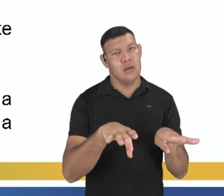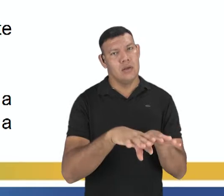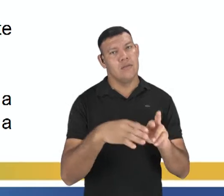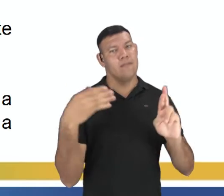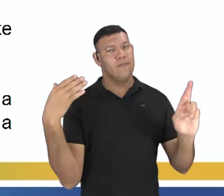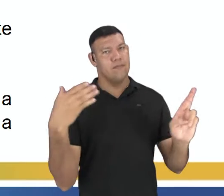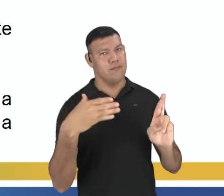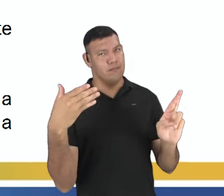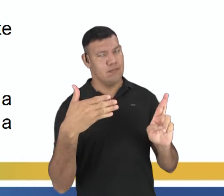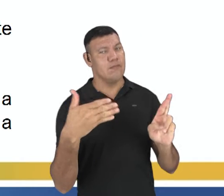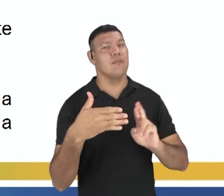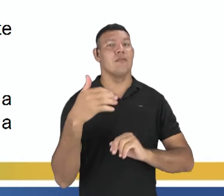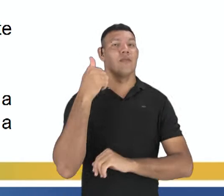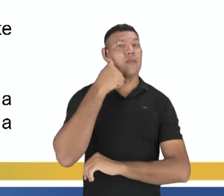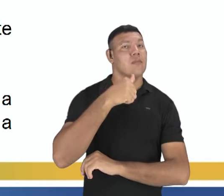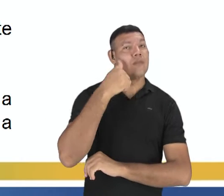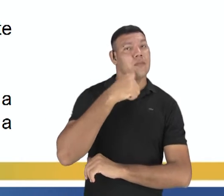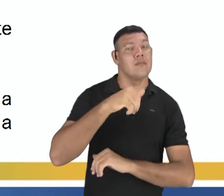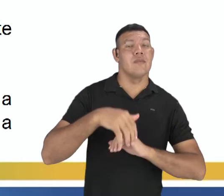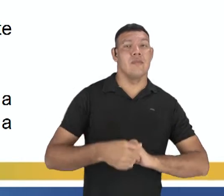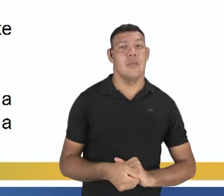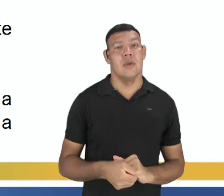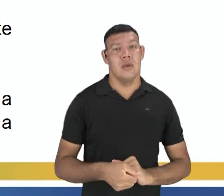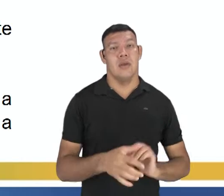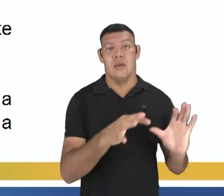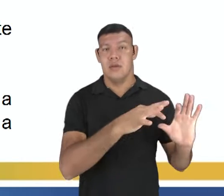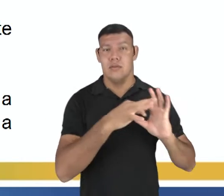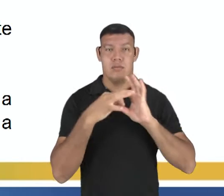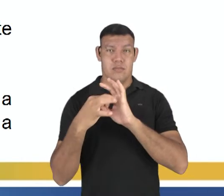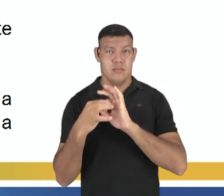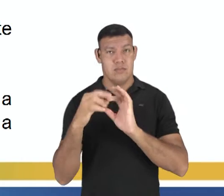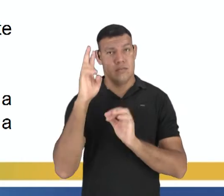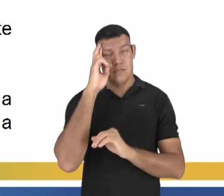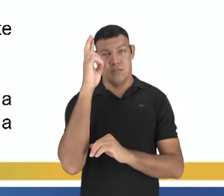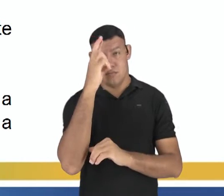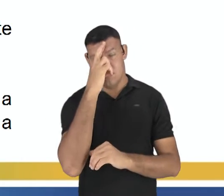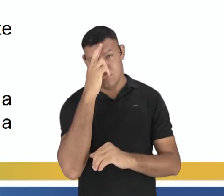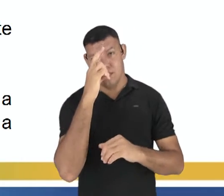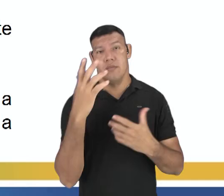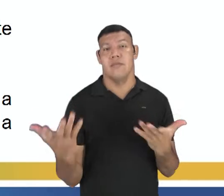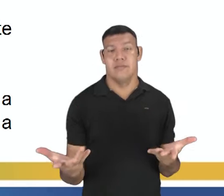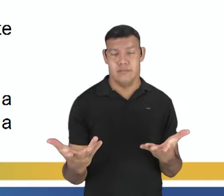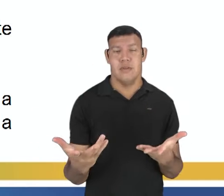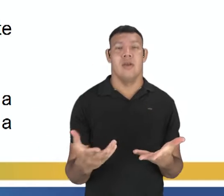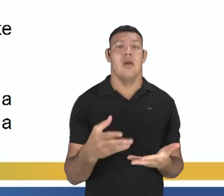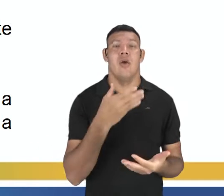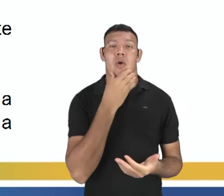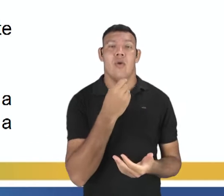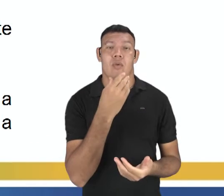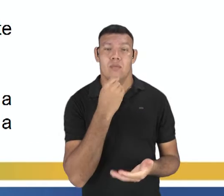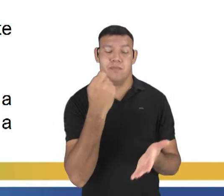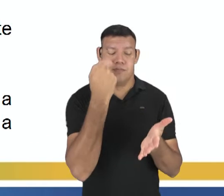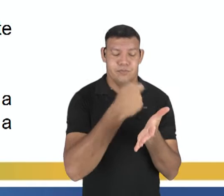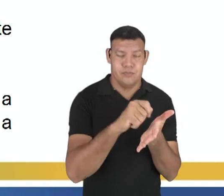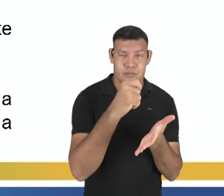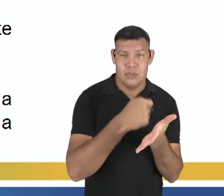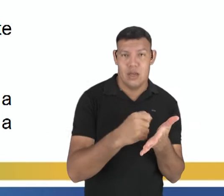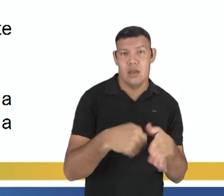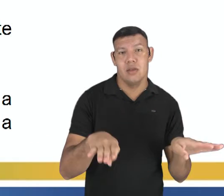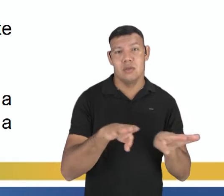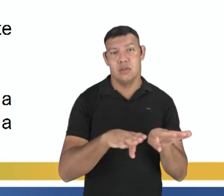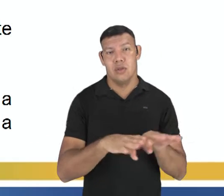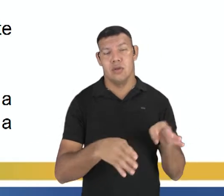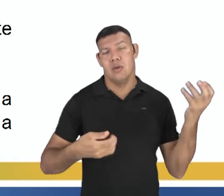Nesse caso, como nós temos um contexto histórico, que normalmente eram os homens que escreviam e que produziam,